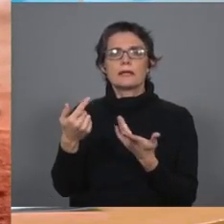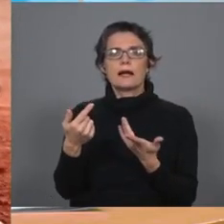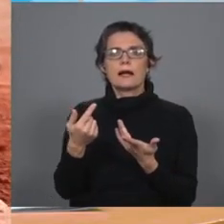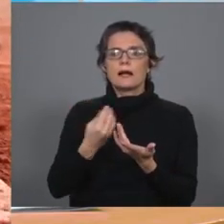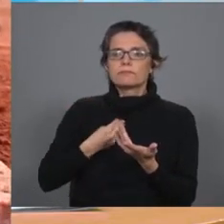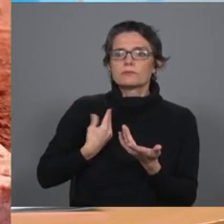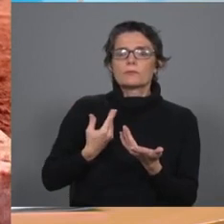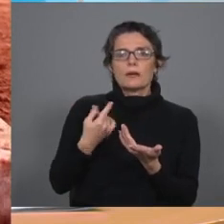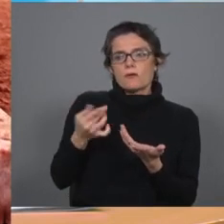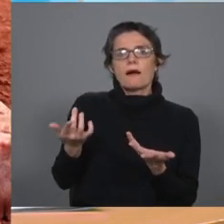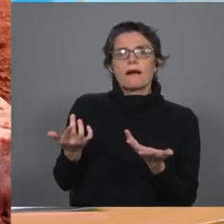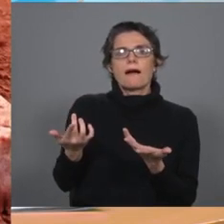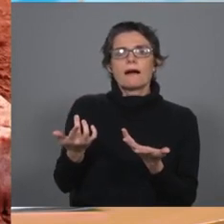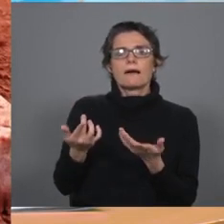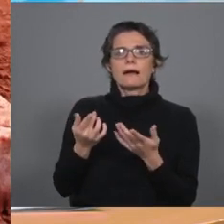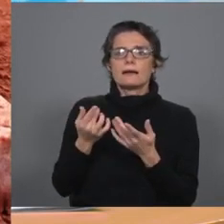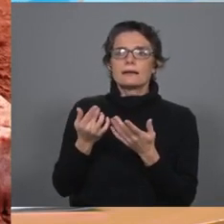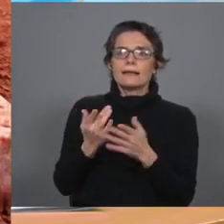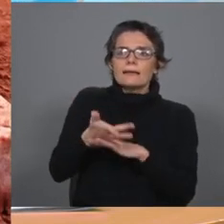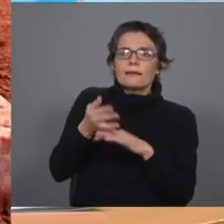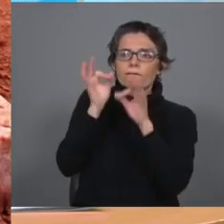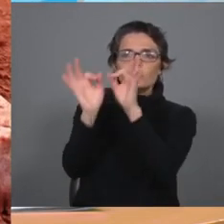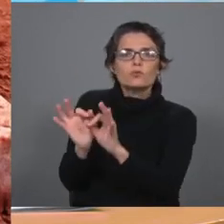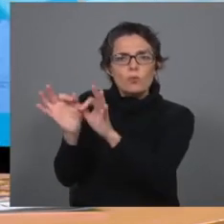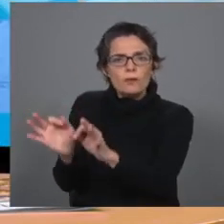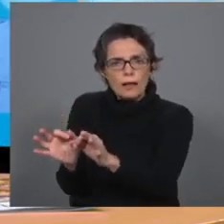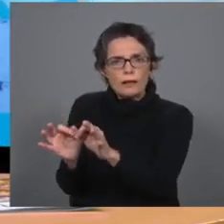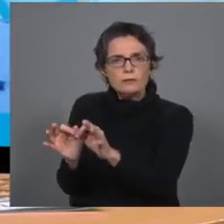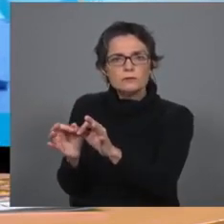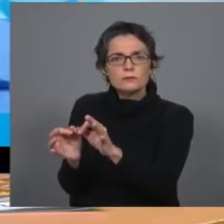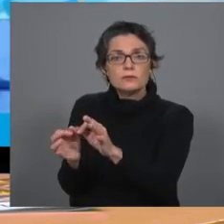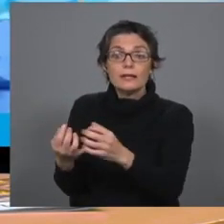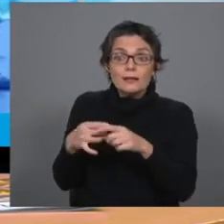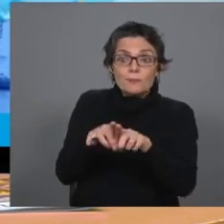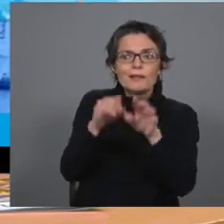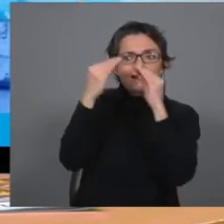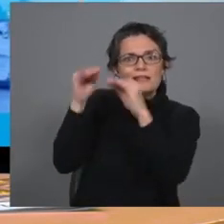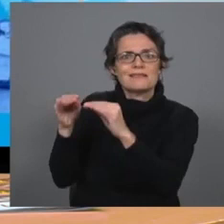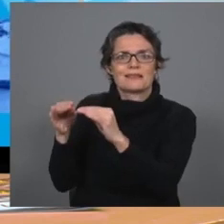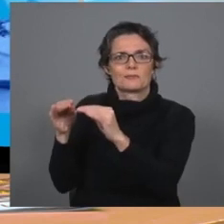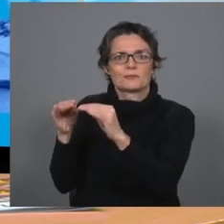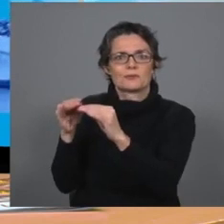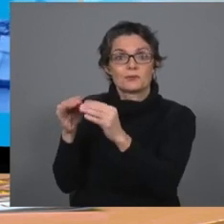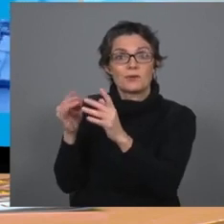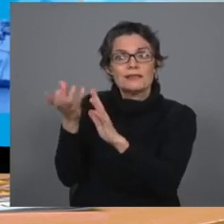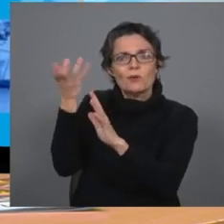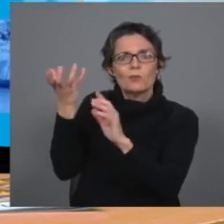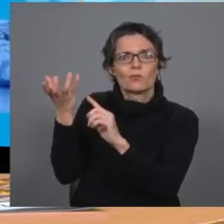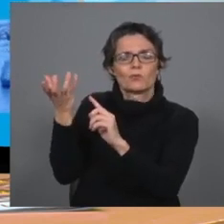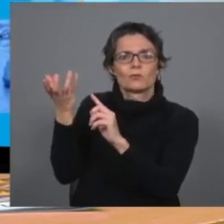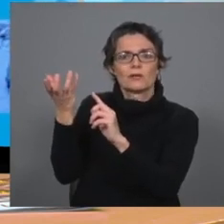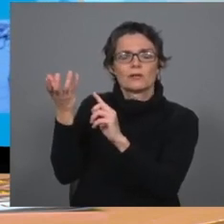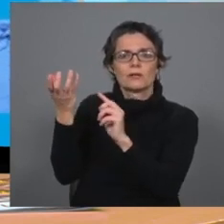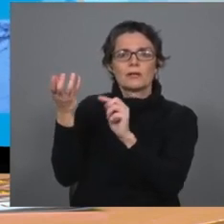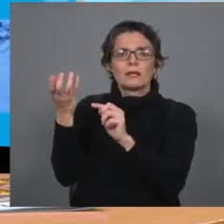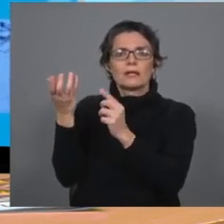sociedade, procurando cuidá-los, não é? Essa cultura do cuidado que é presente no Evangelho de Jesus